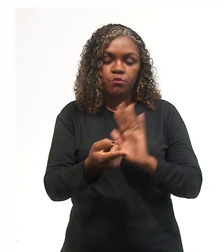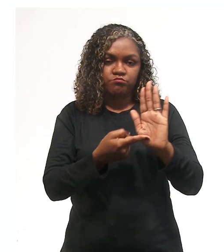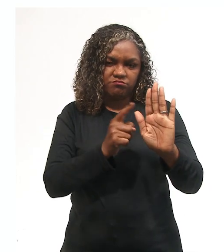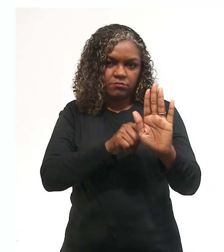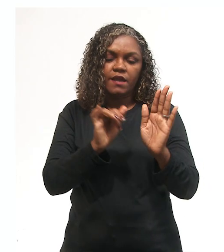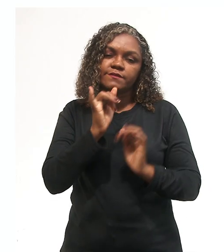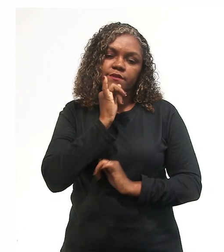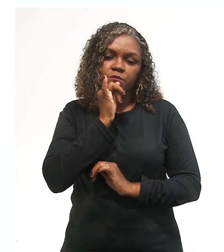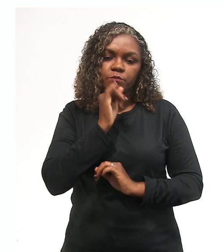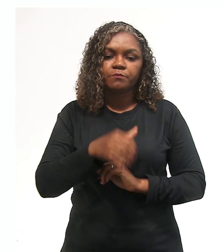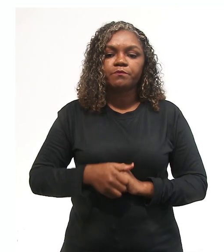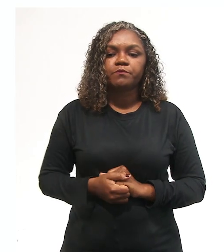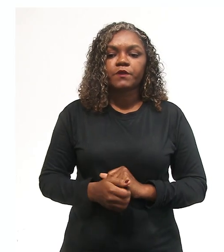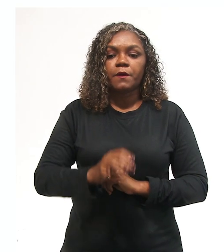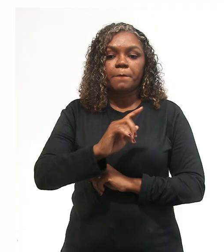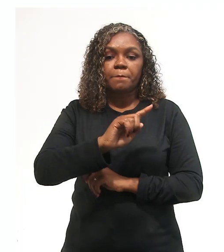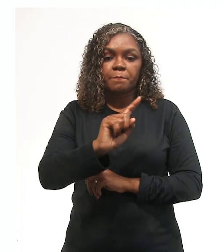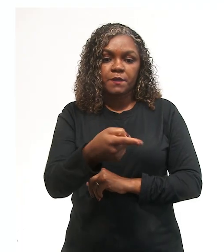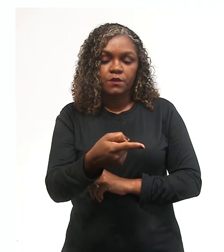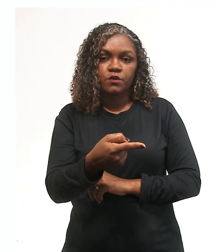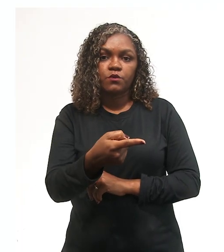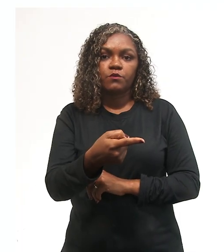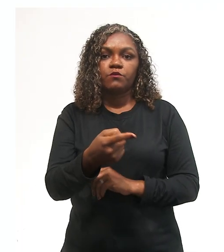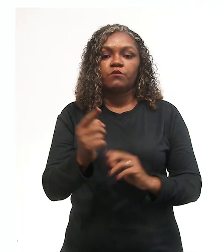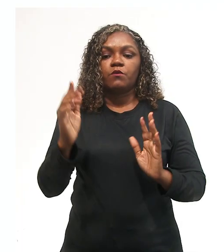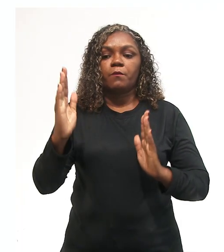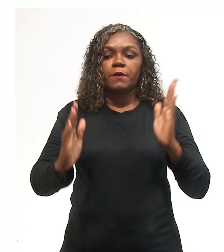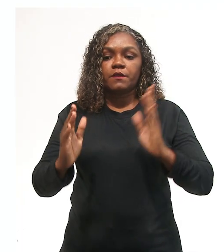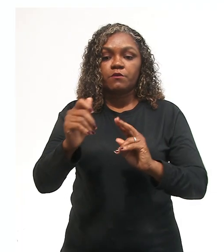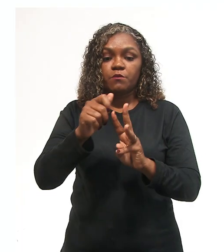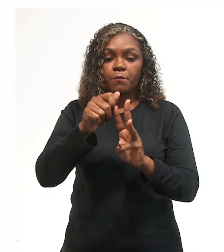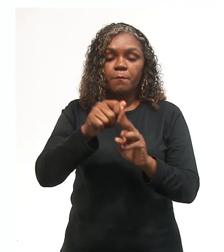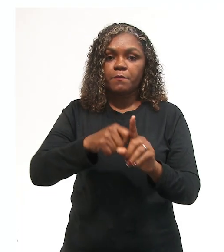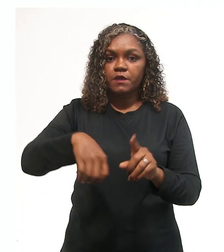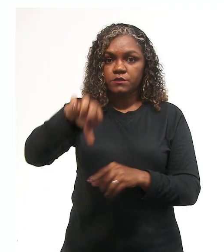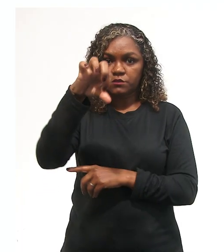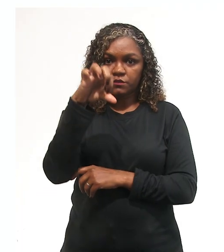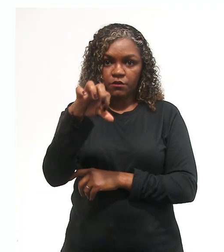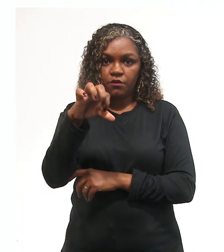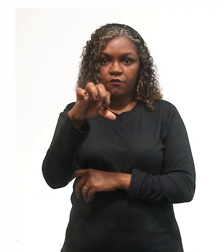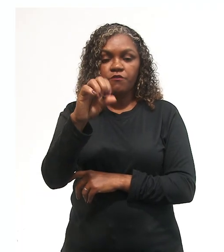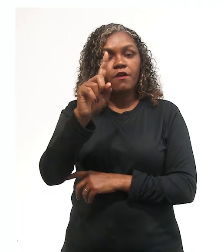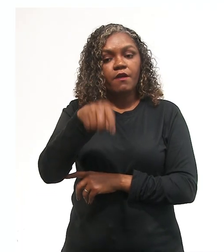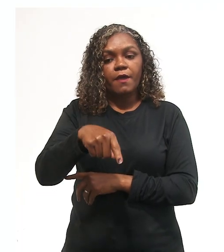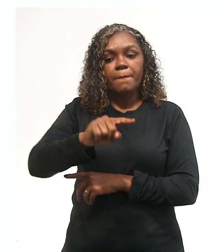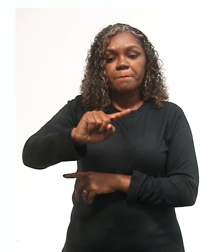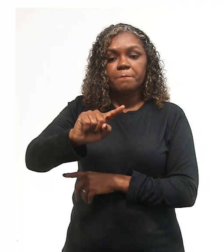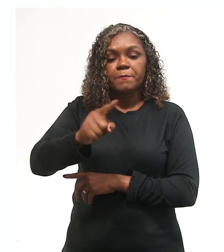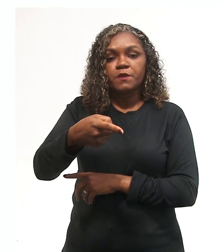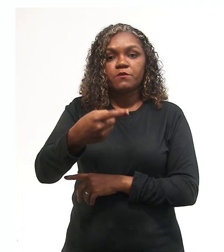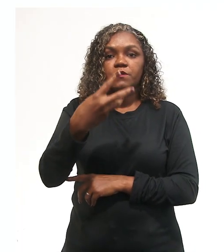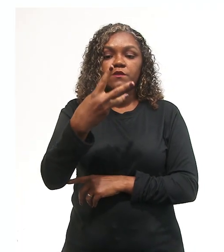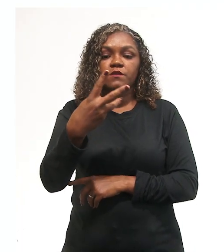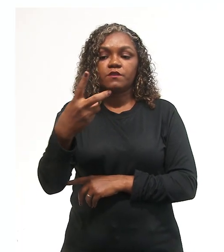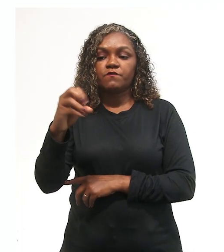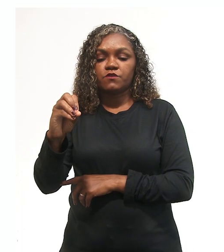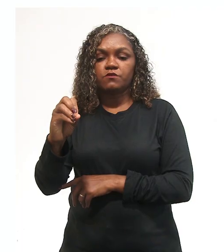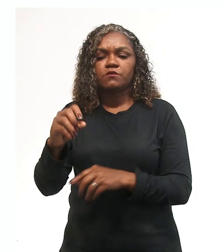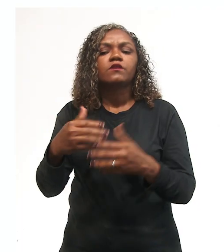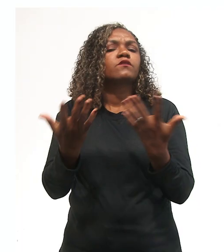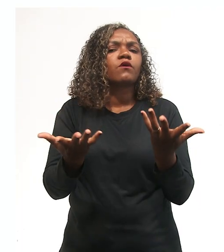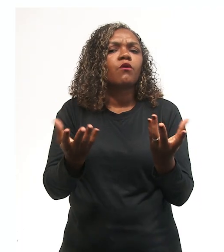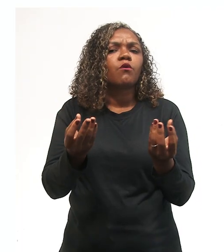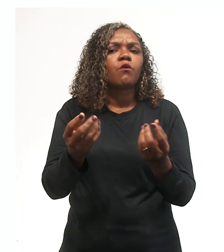por R$1.320 no final de 9 meses, né? Então, qual seria a taxa de juros nesse caso aqui? Então, a gente